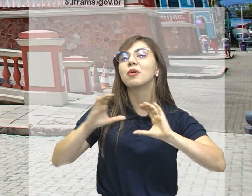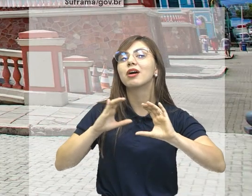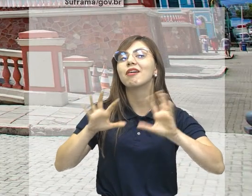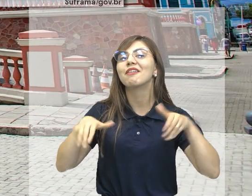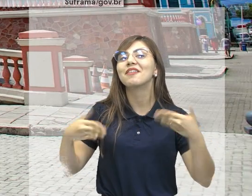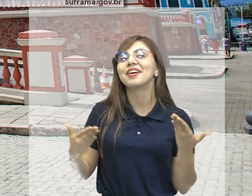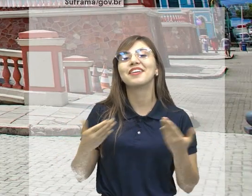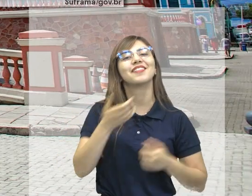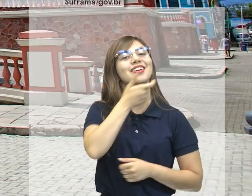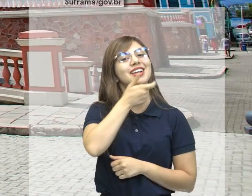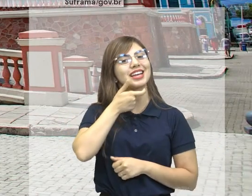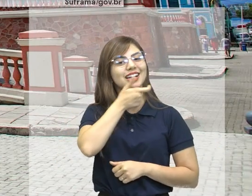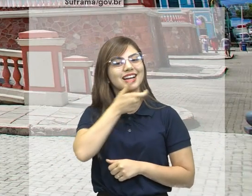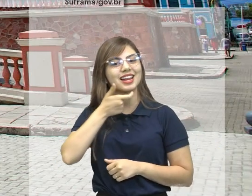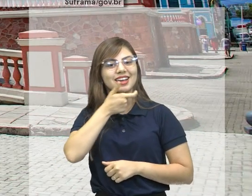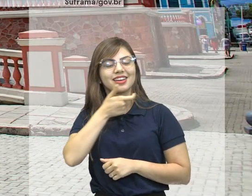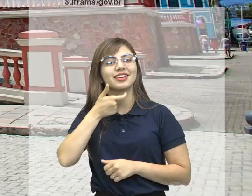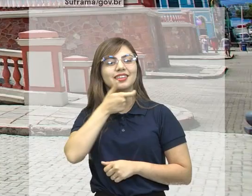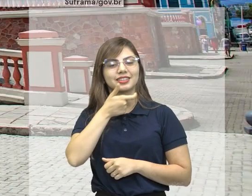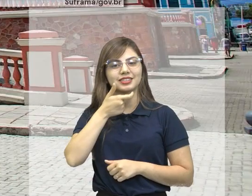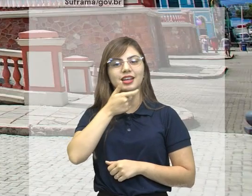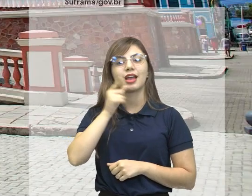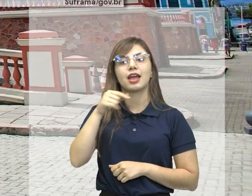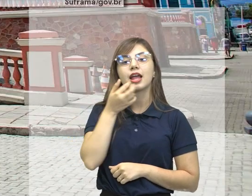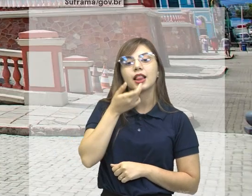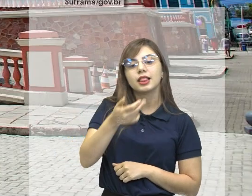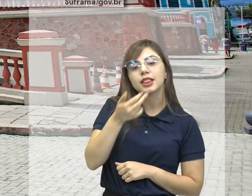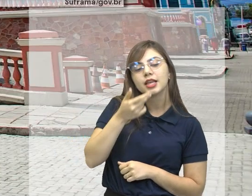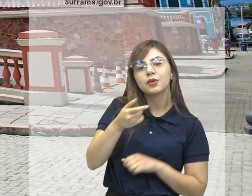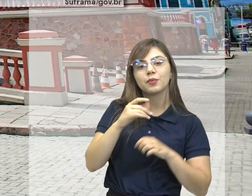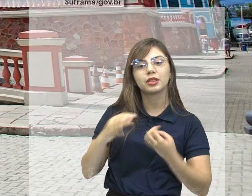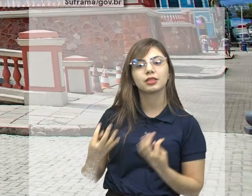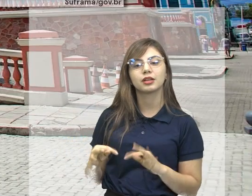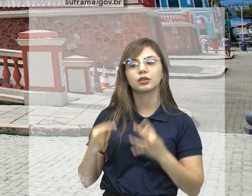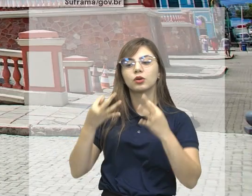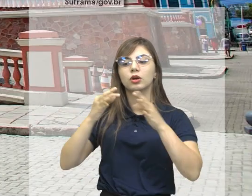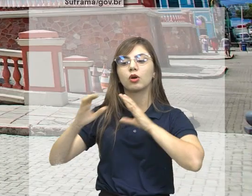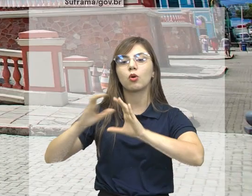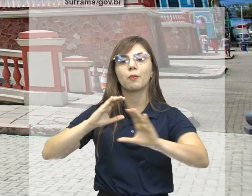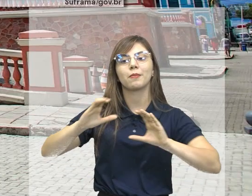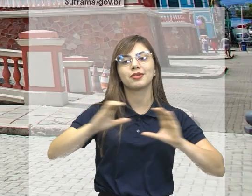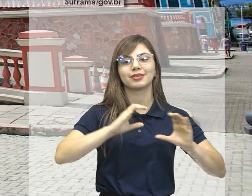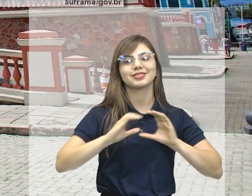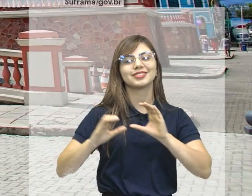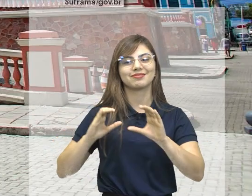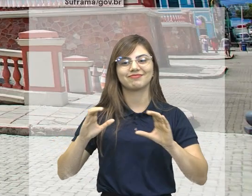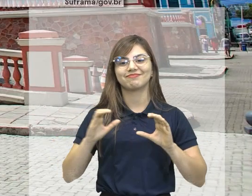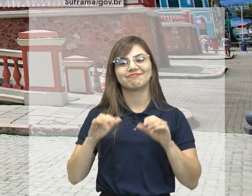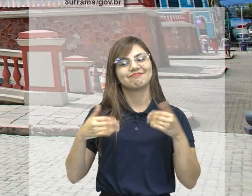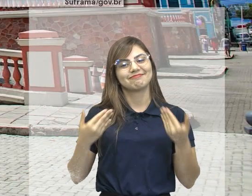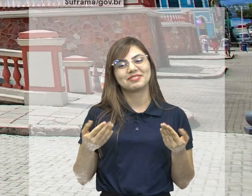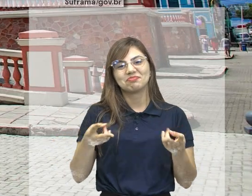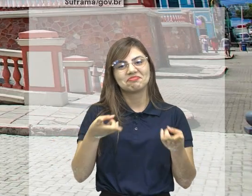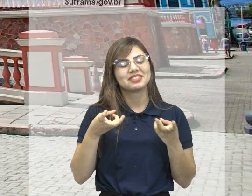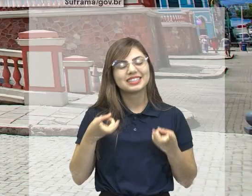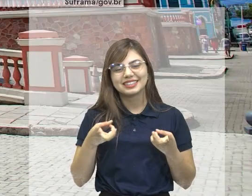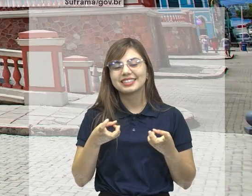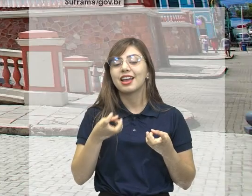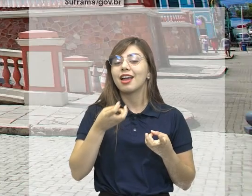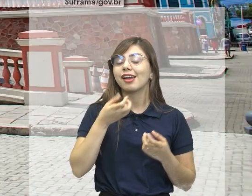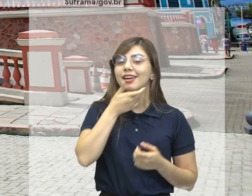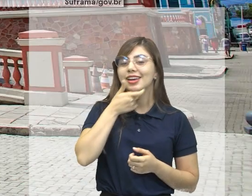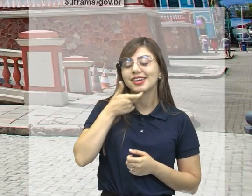inglês como língua de inovação e empreendedorismo. Então, a língua inglesa também é